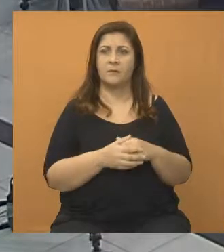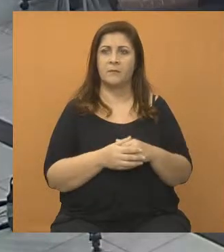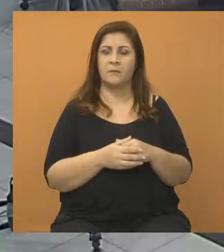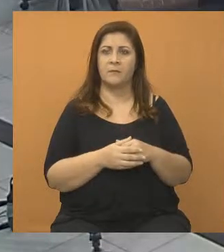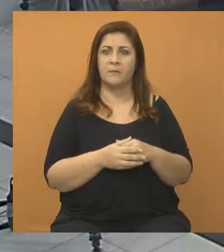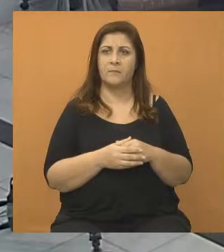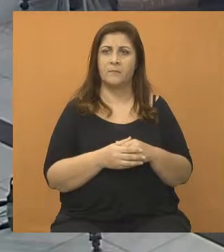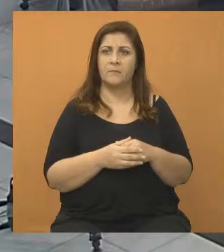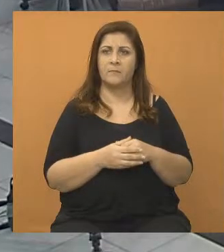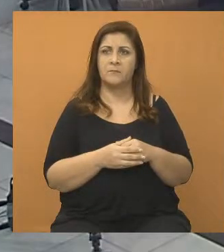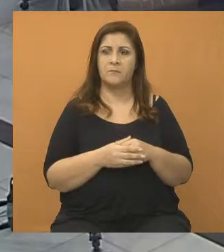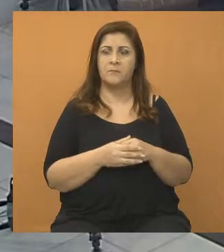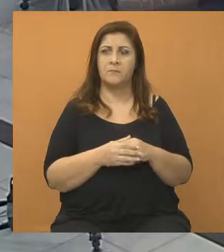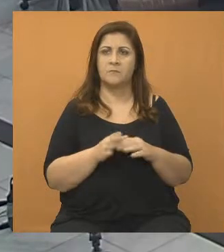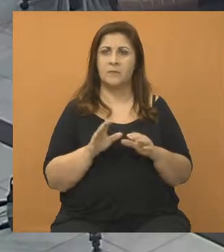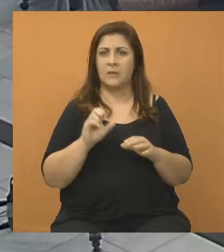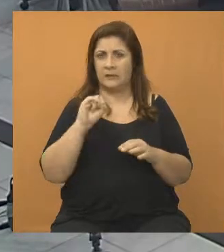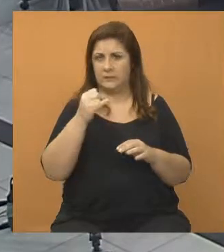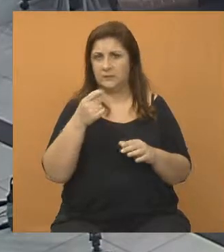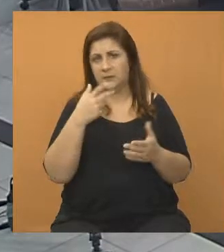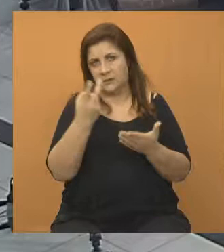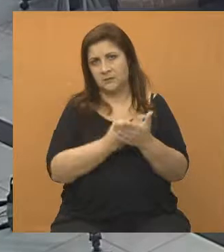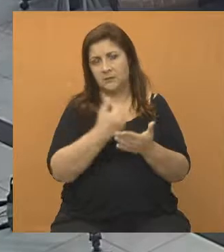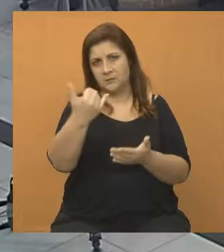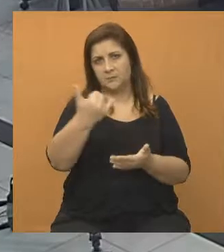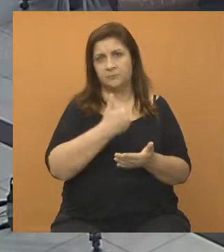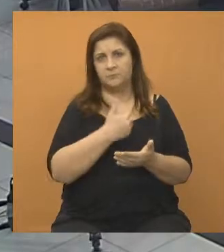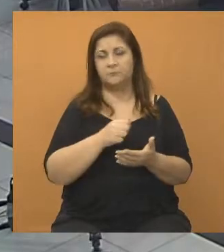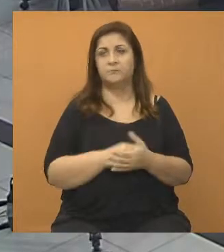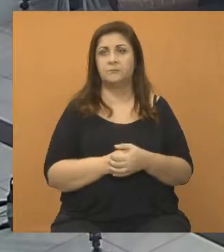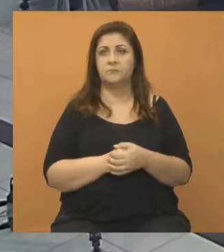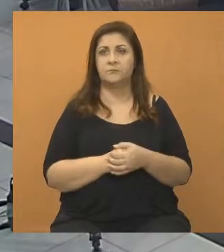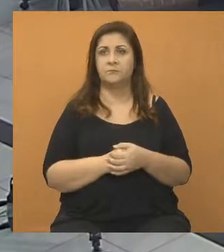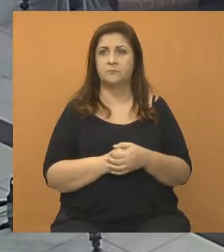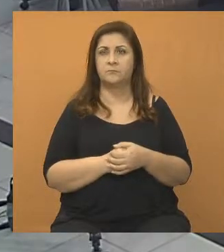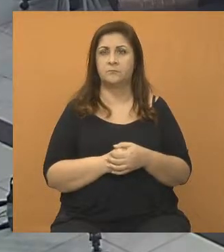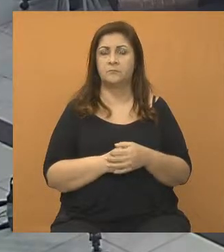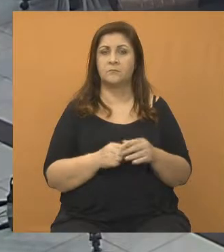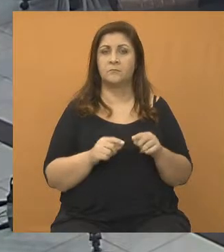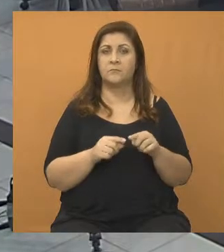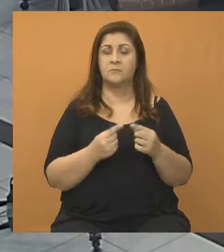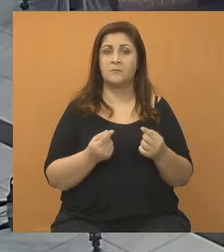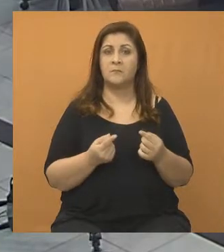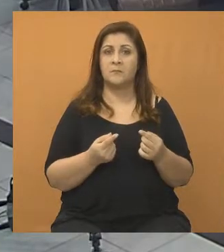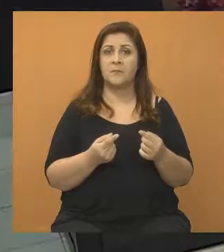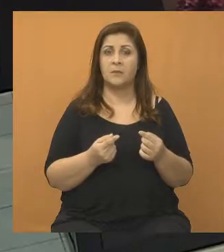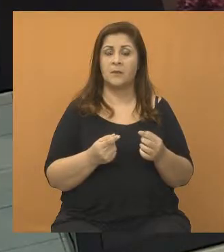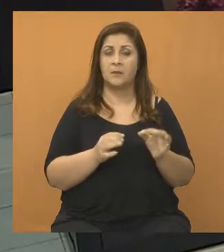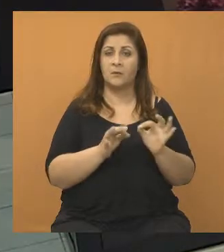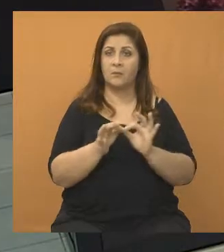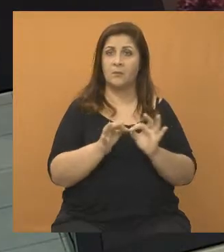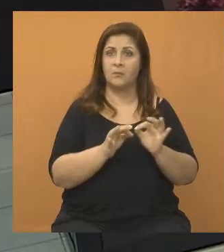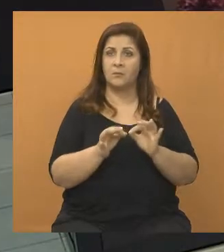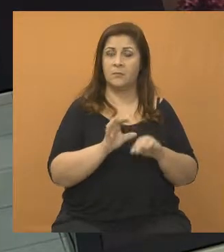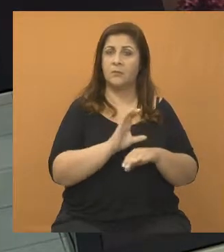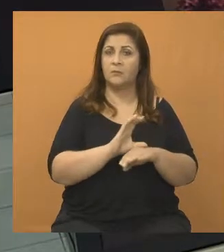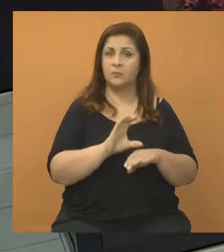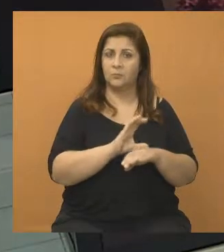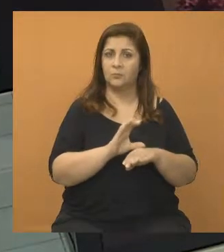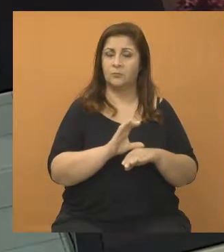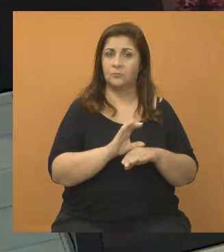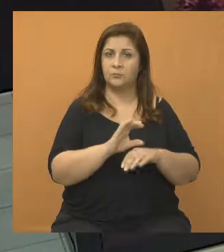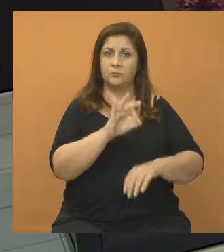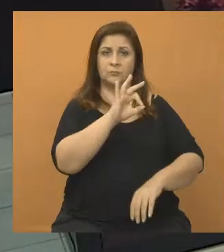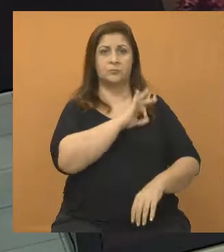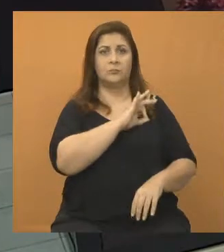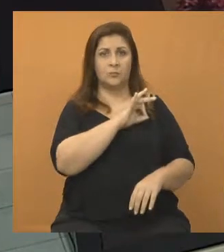eu entendo, aí me corrija se eu estou errado, até a criação e a capacitação dos guardas que vão fazer parte da Família Segura.